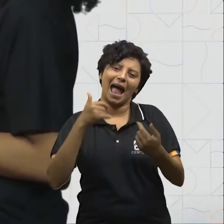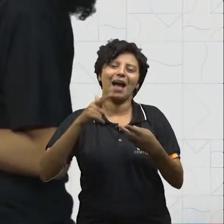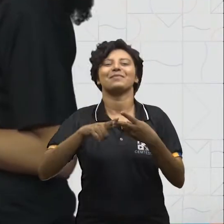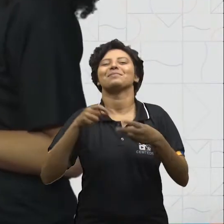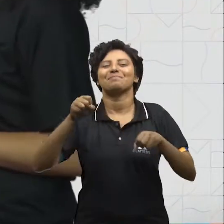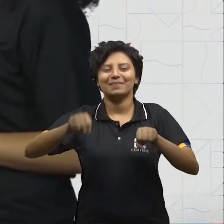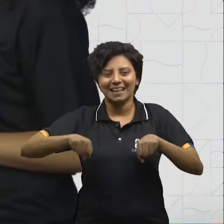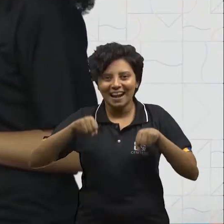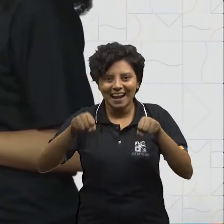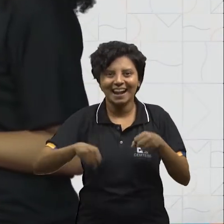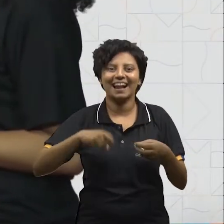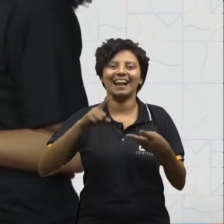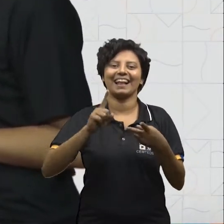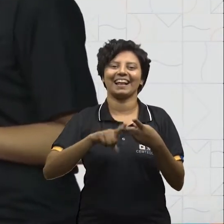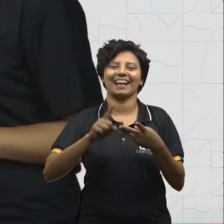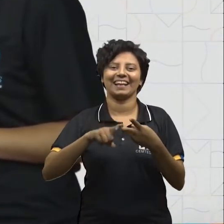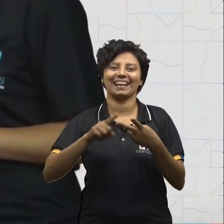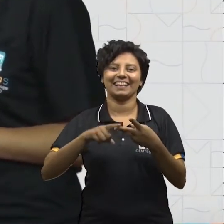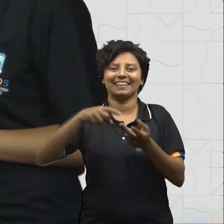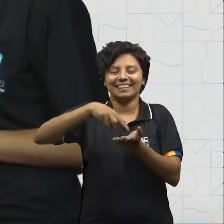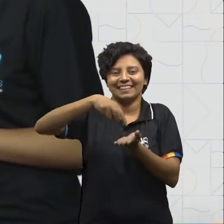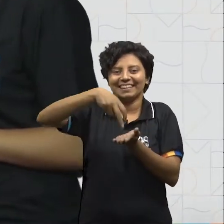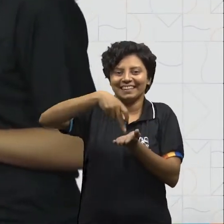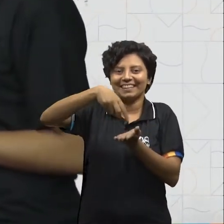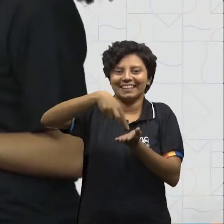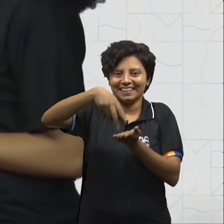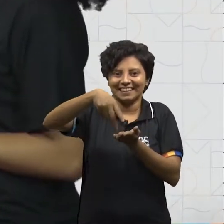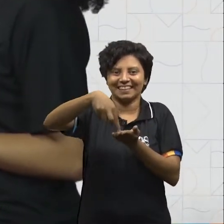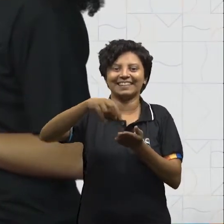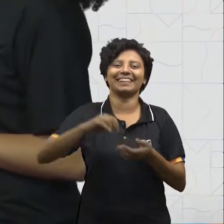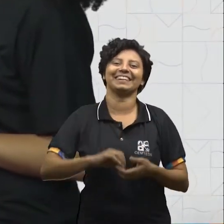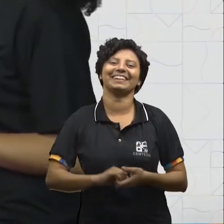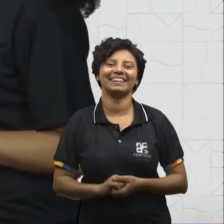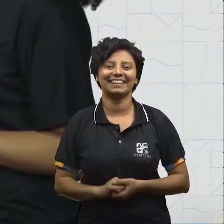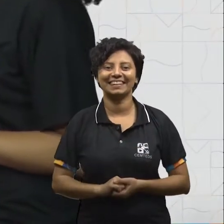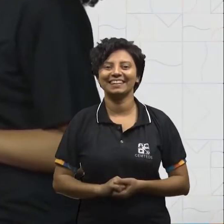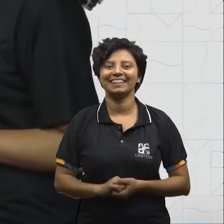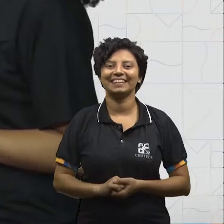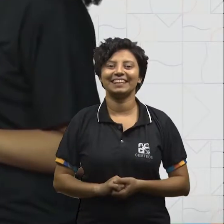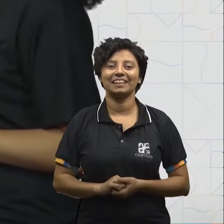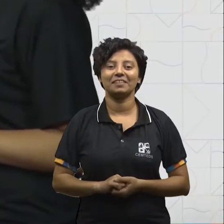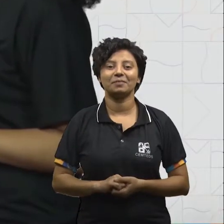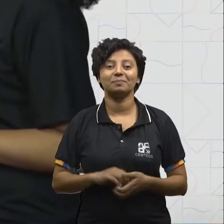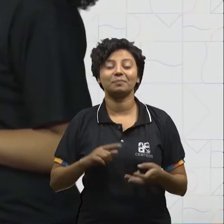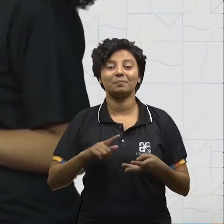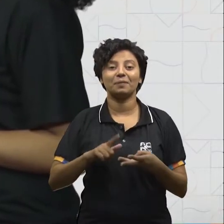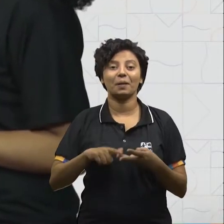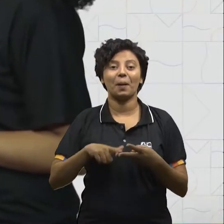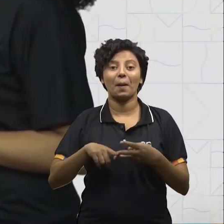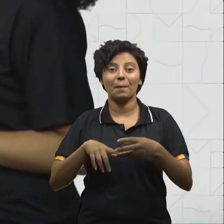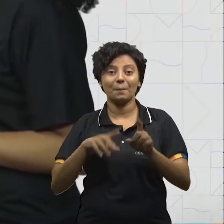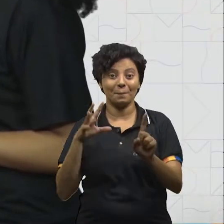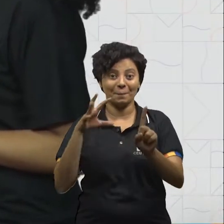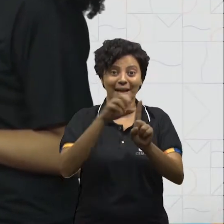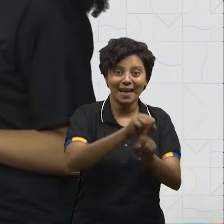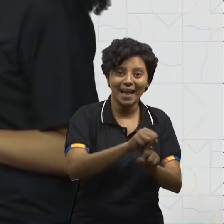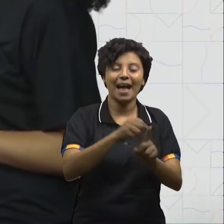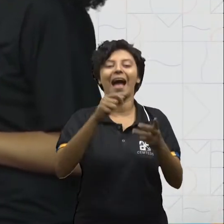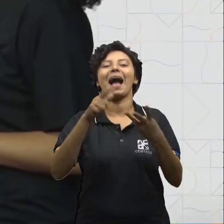muito na rua de bicicleta, brincava de macaca, eu não sei como hoje, amarelinha, macaca, enfim. Brincava de